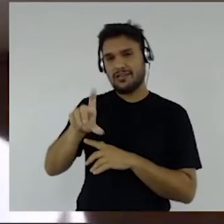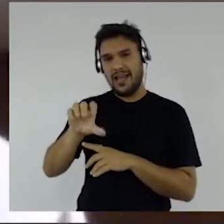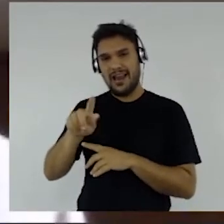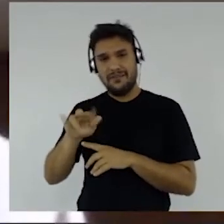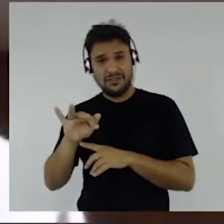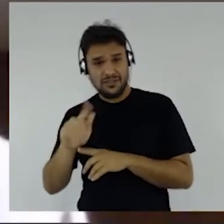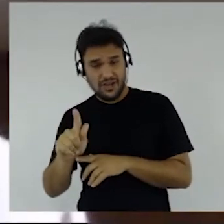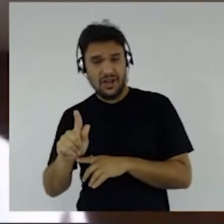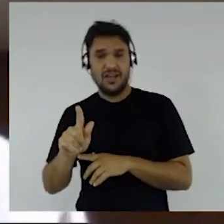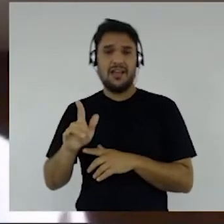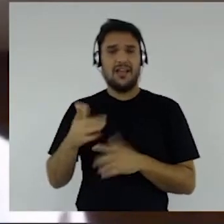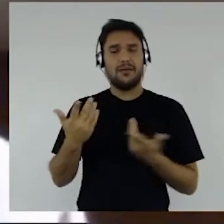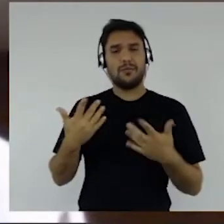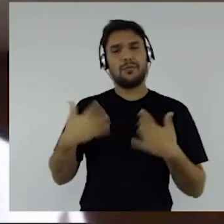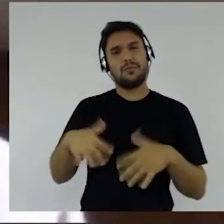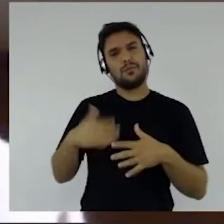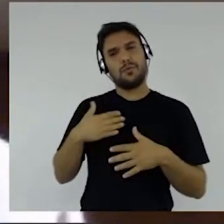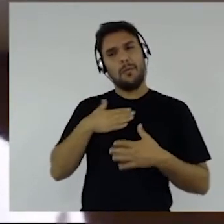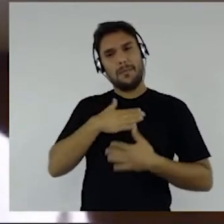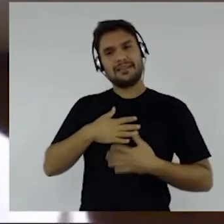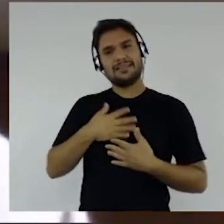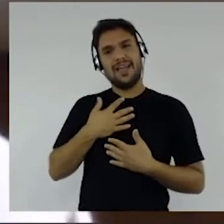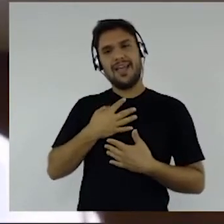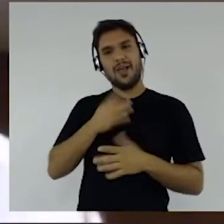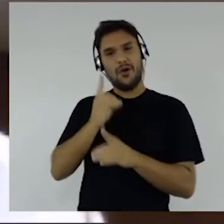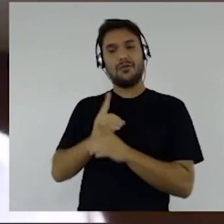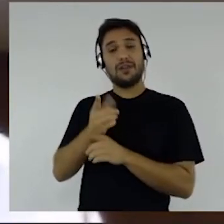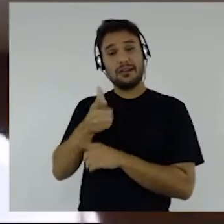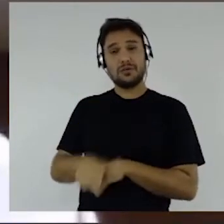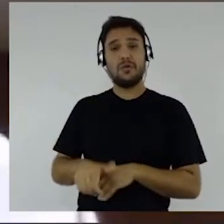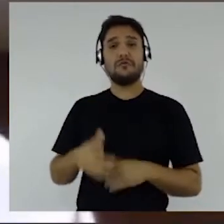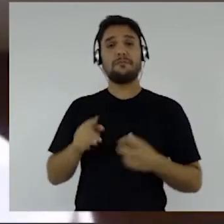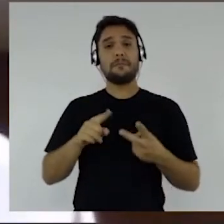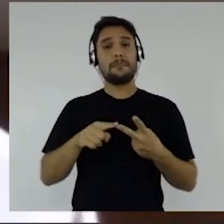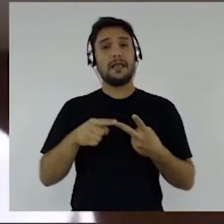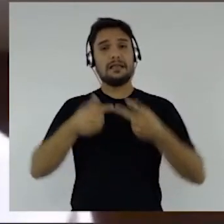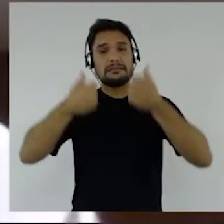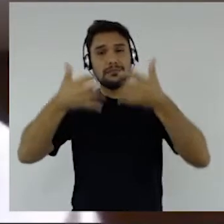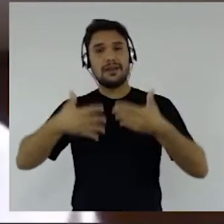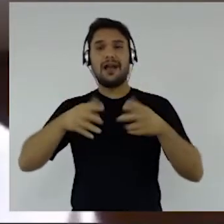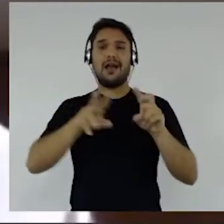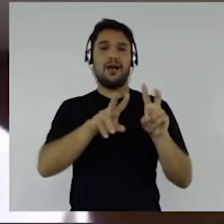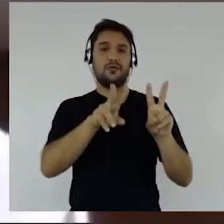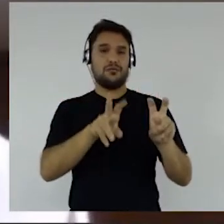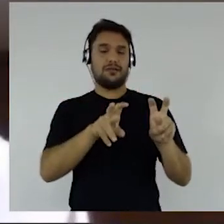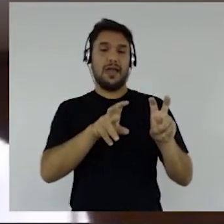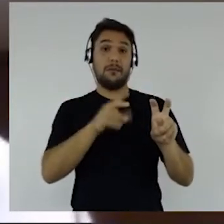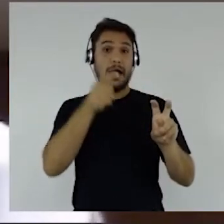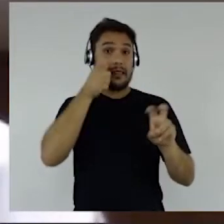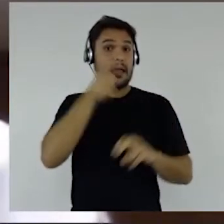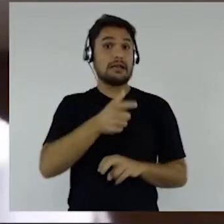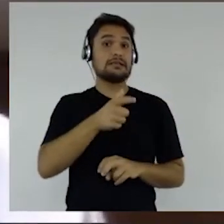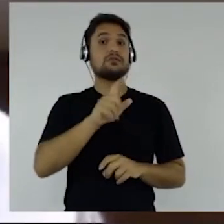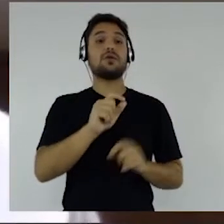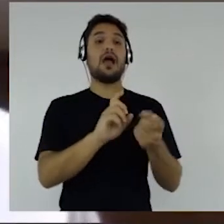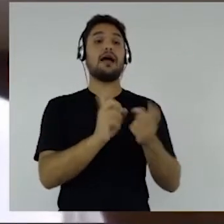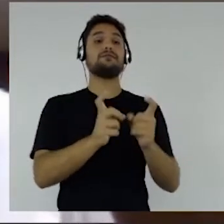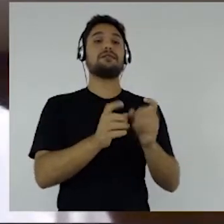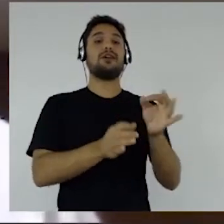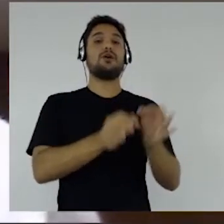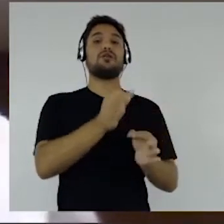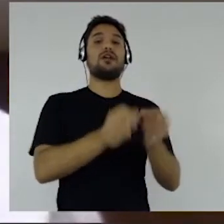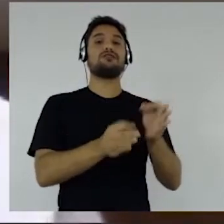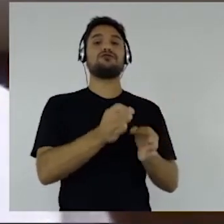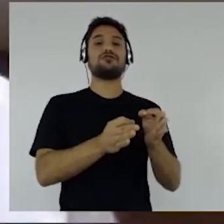Prima. Então, um prazer, depois de tanto tempo, rever e poder falar sobre um tema tão interessante, pessoal, como a administração da